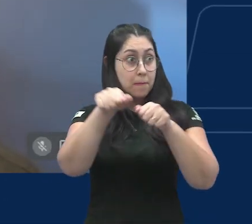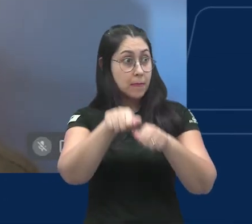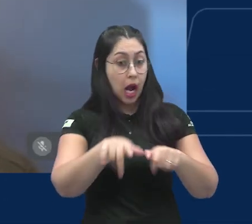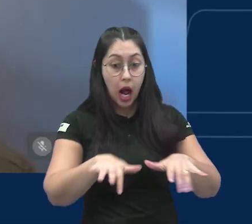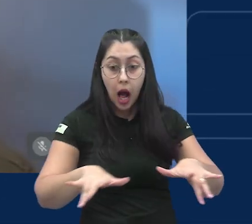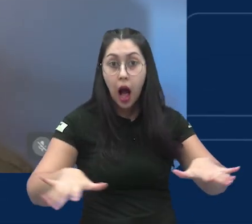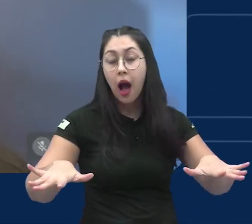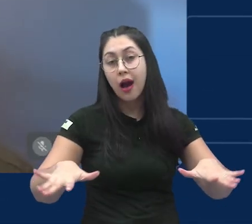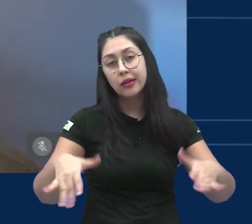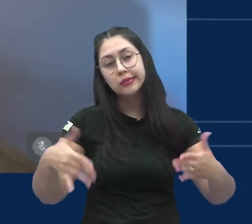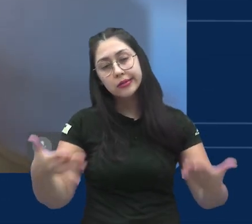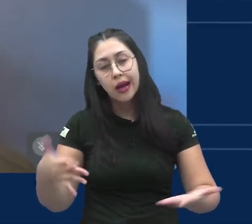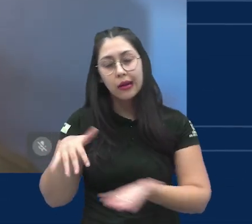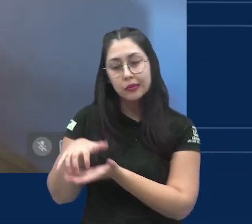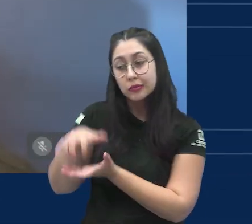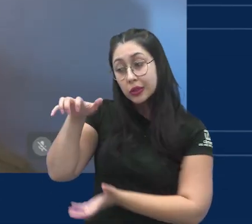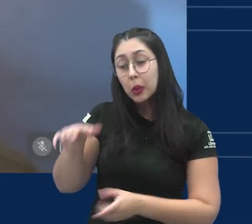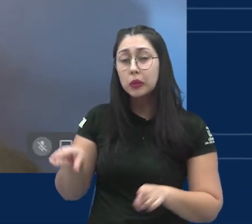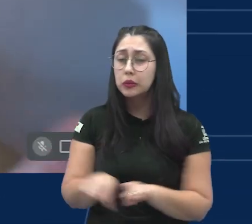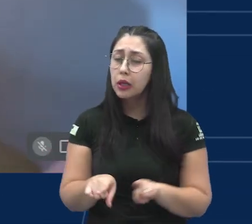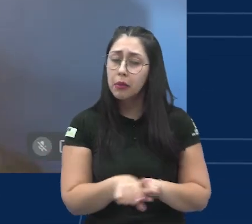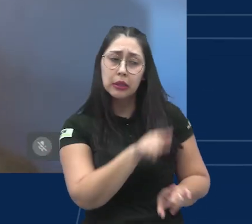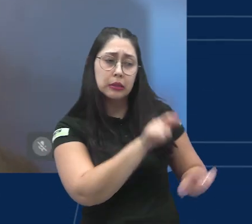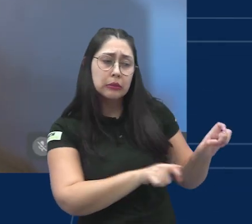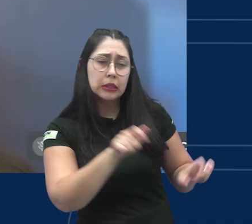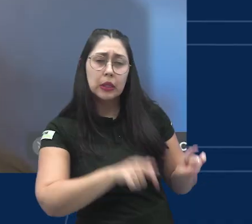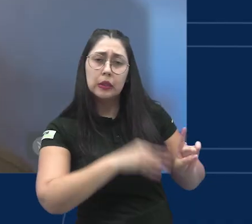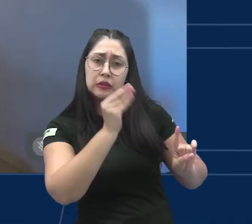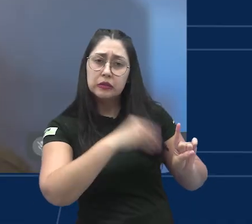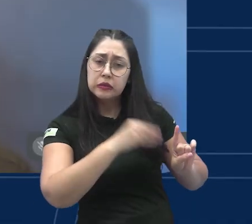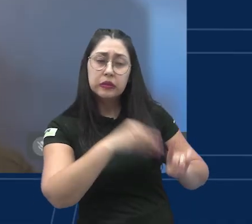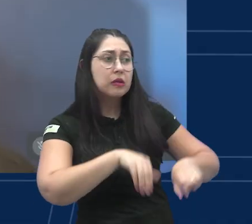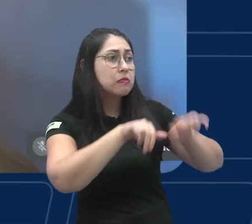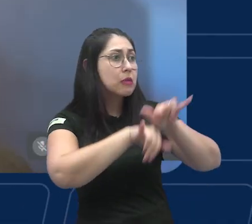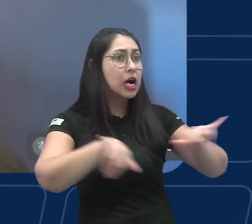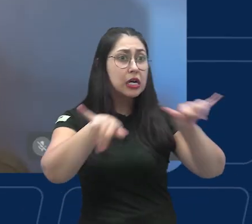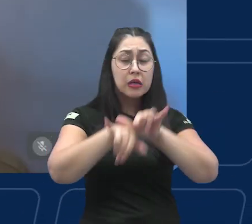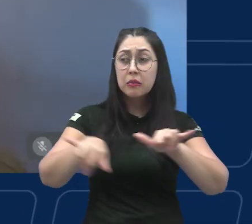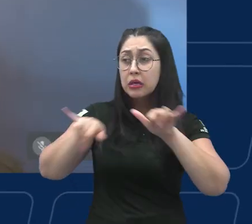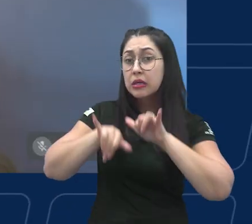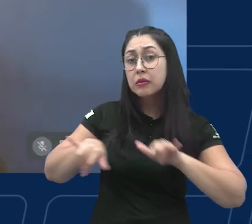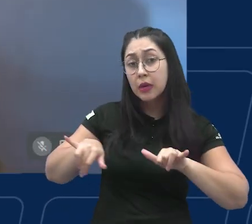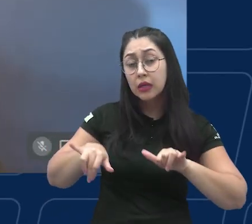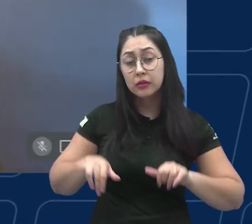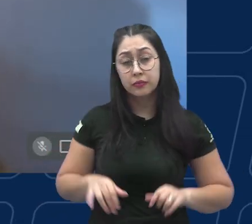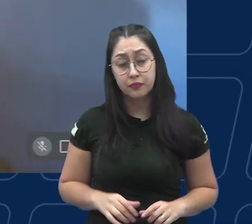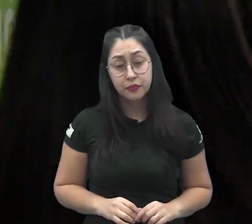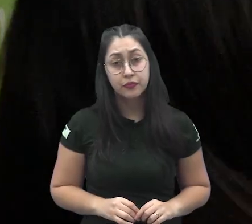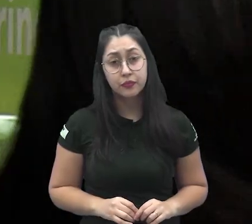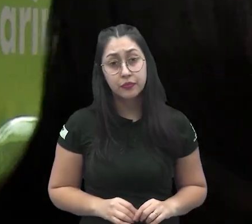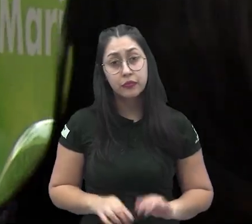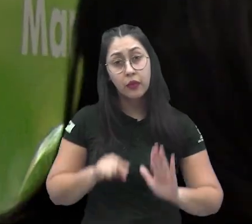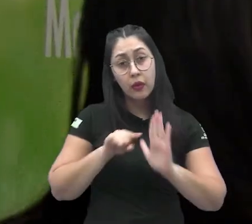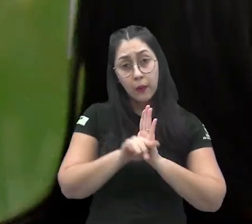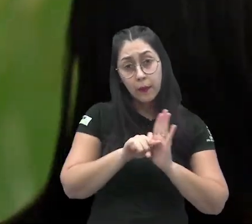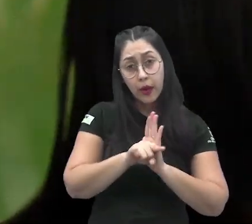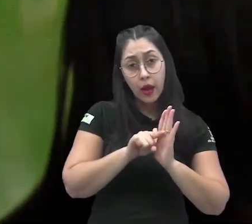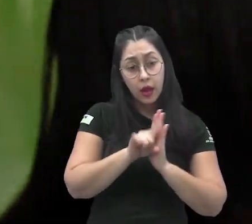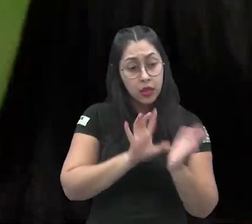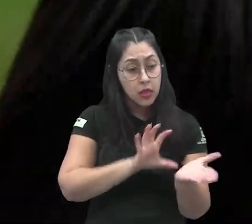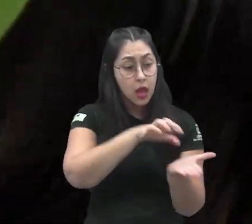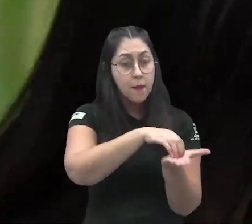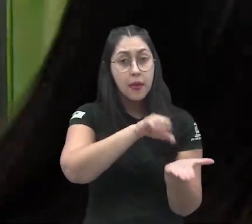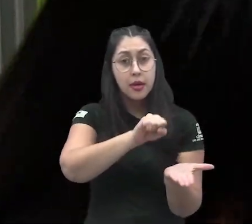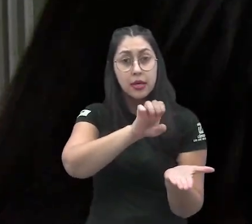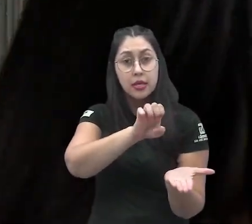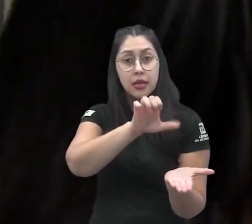frente. E aí, né, seja o idoso ou as pessoas mais vulneráveis acabam passando e propagando esse tipo de informação. De acordo com uma pesquisa